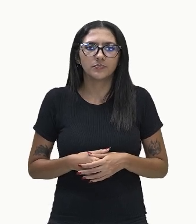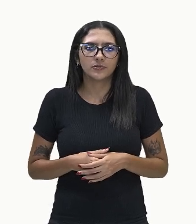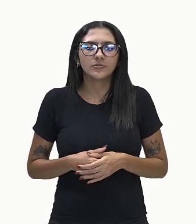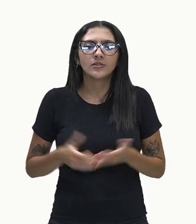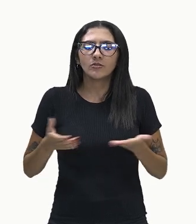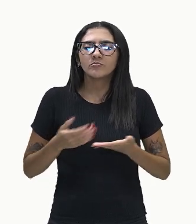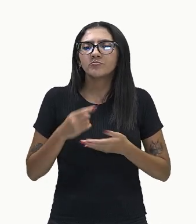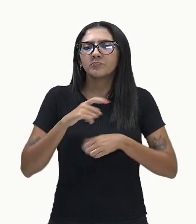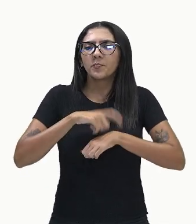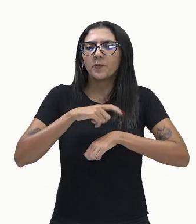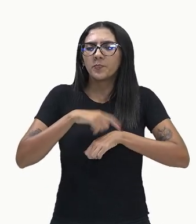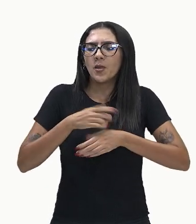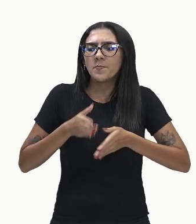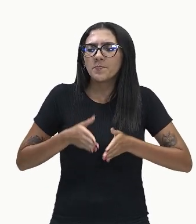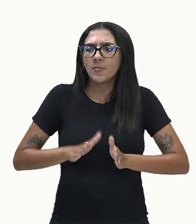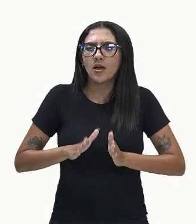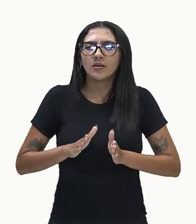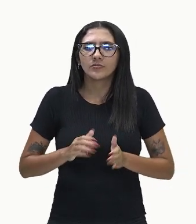da